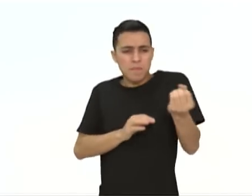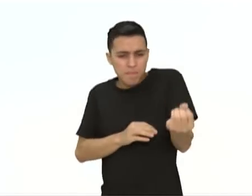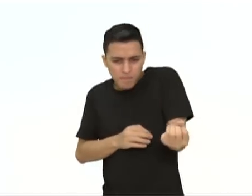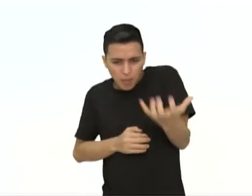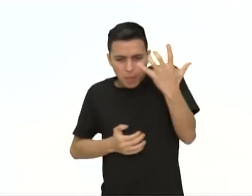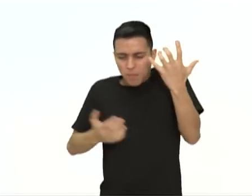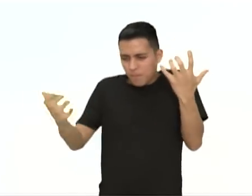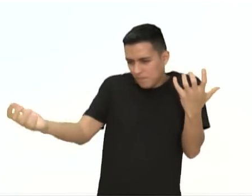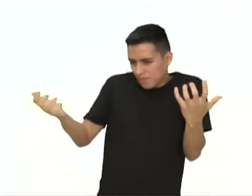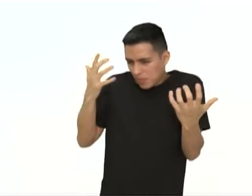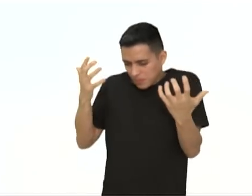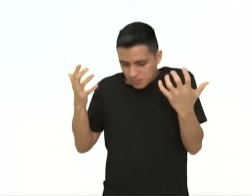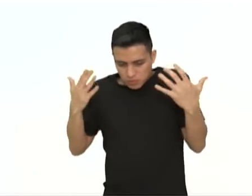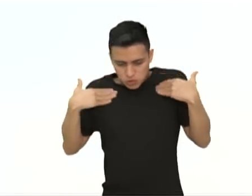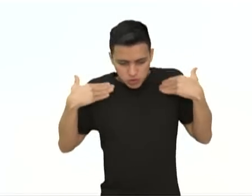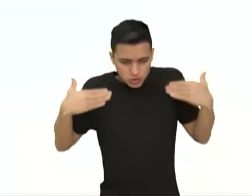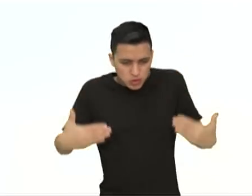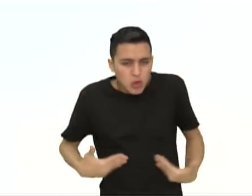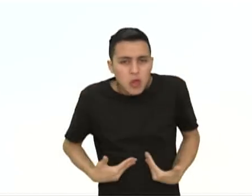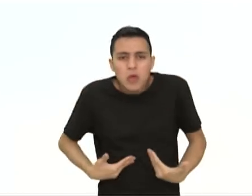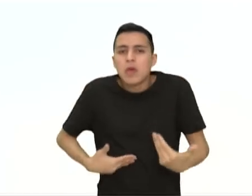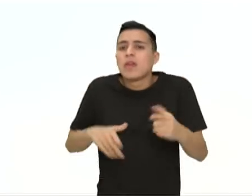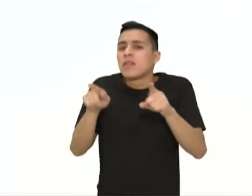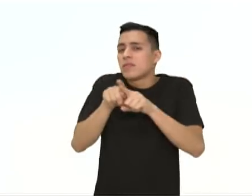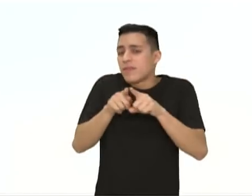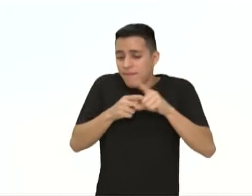produzidos fora do corpo e